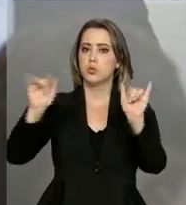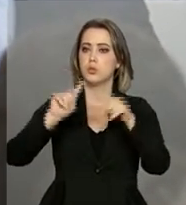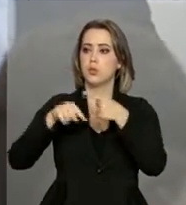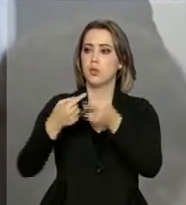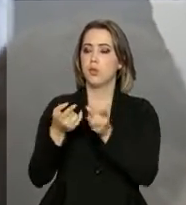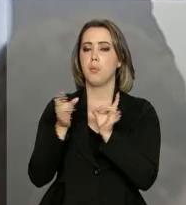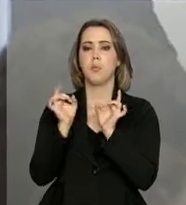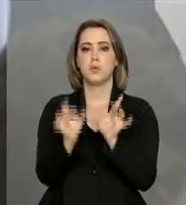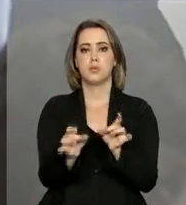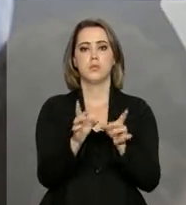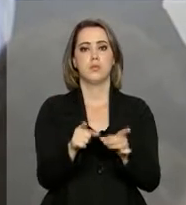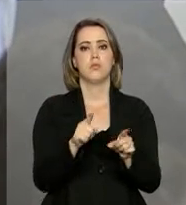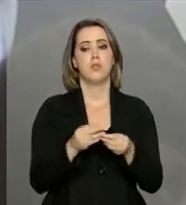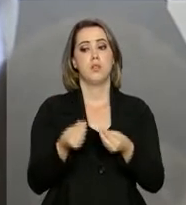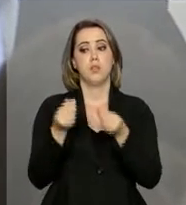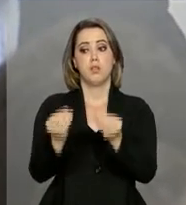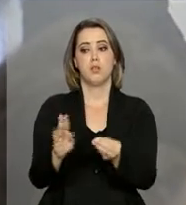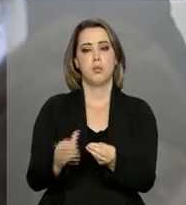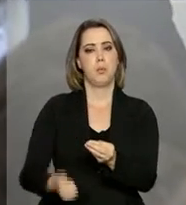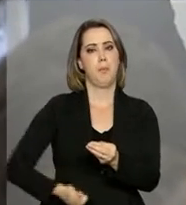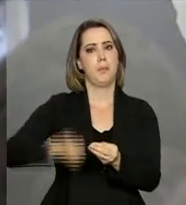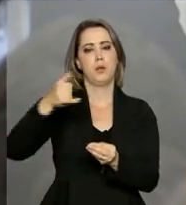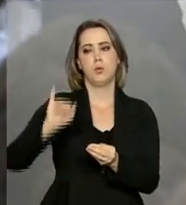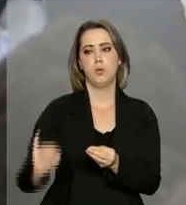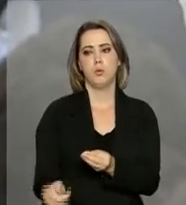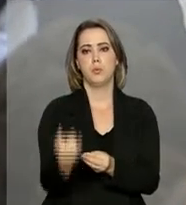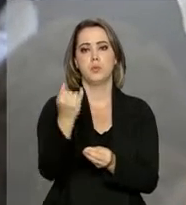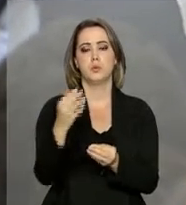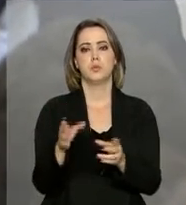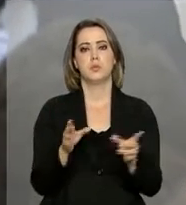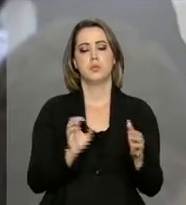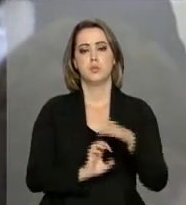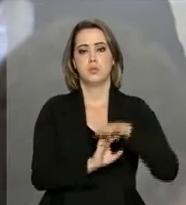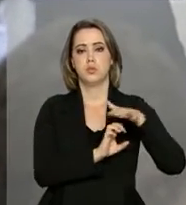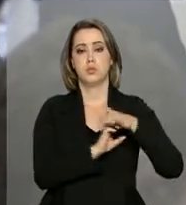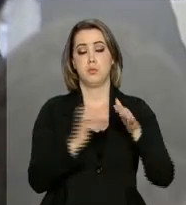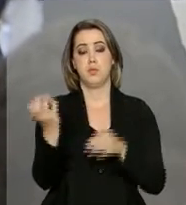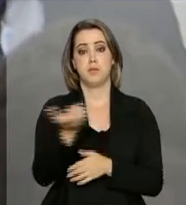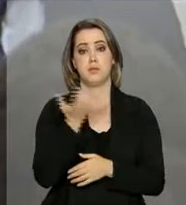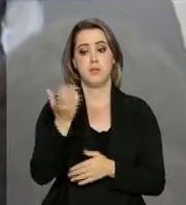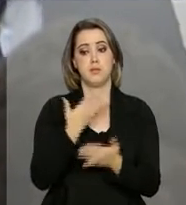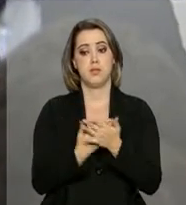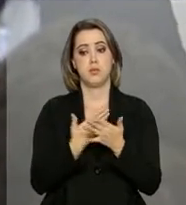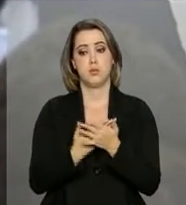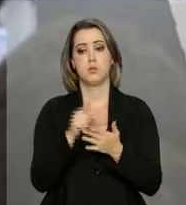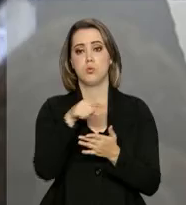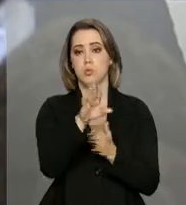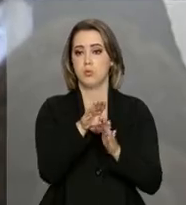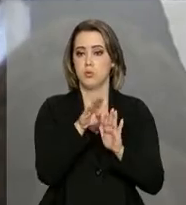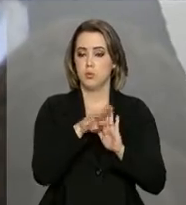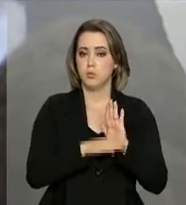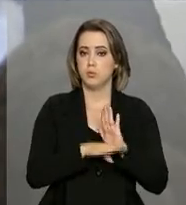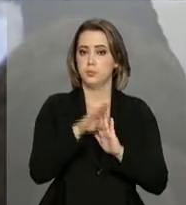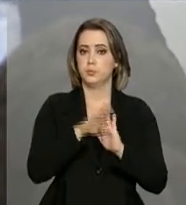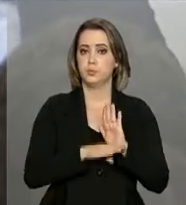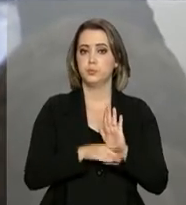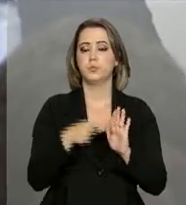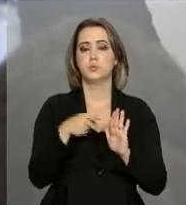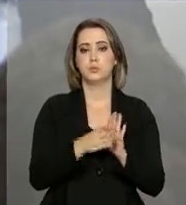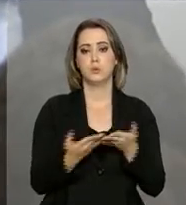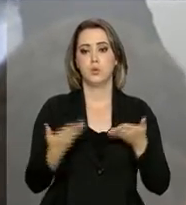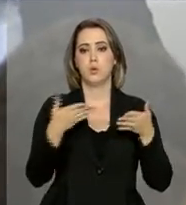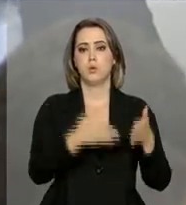dando mais oportunidade às empresas interessadas em estudar o projeto e